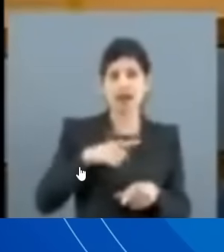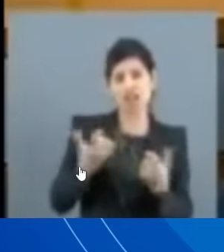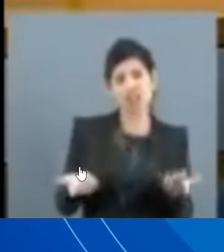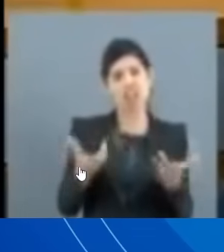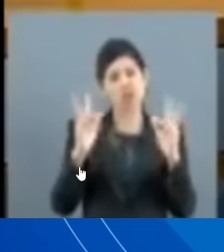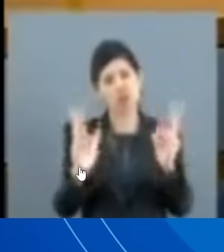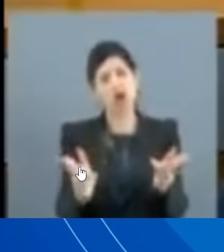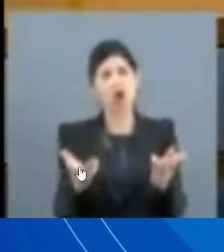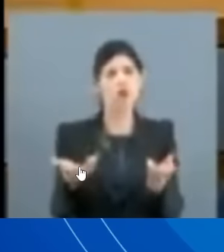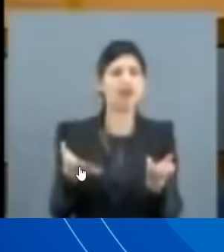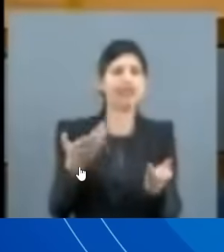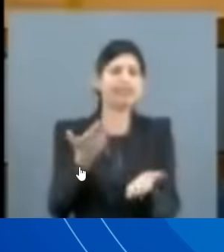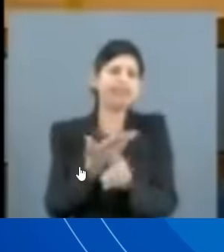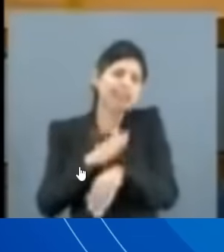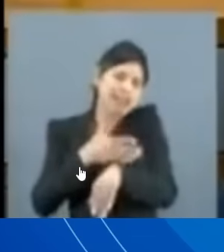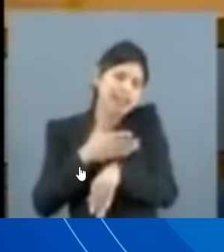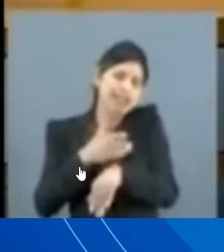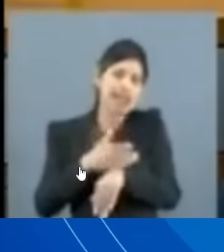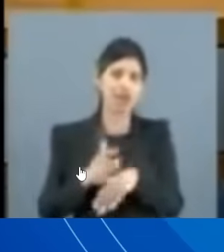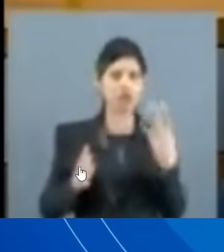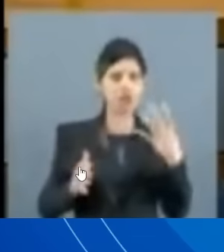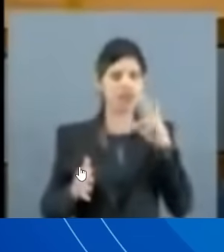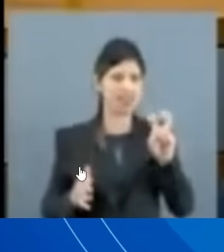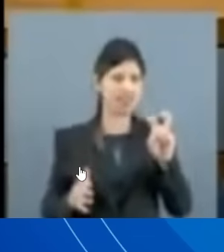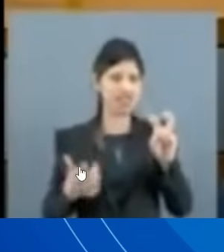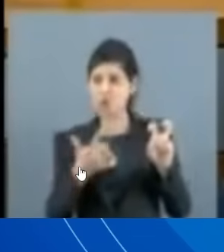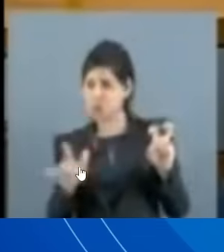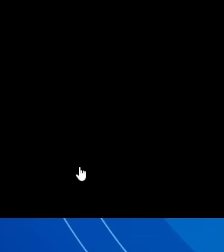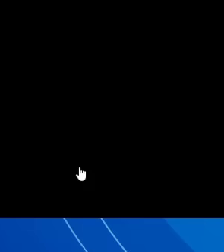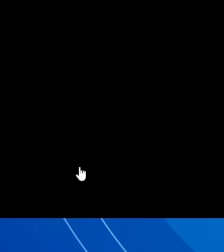jogral. Mas os outros 45 minutos não treinou.